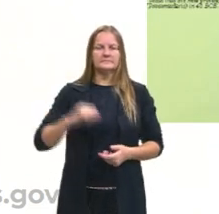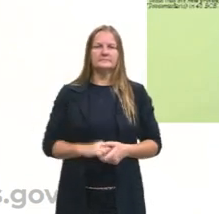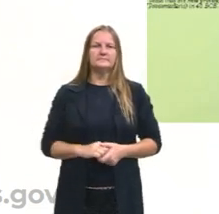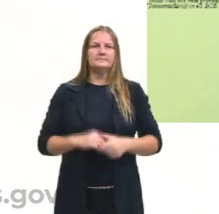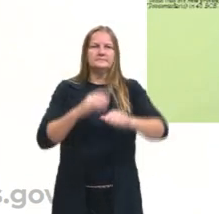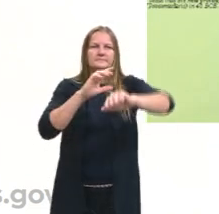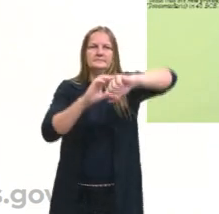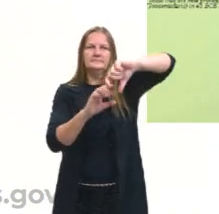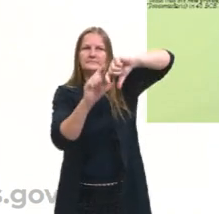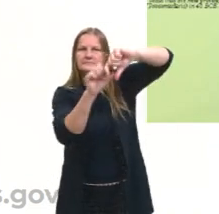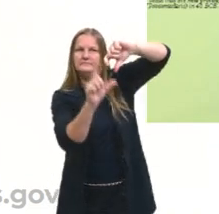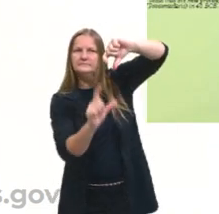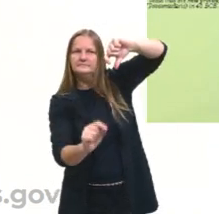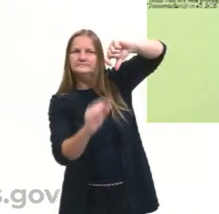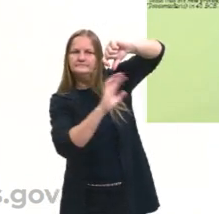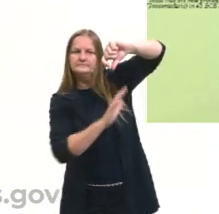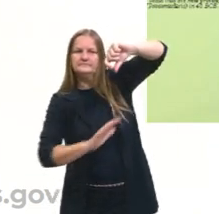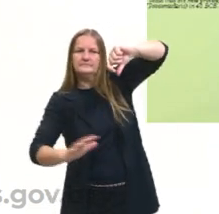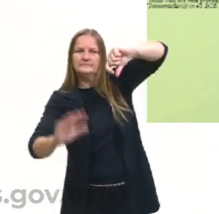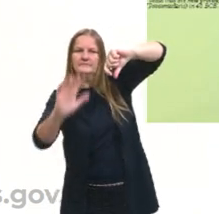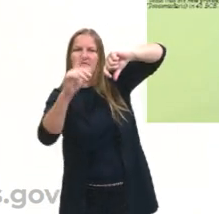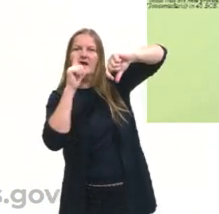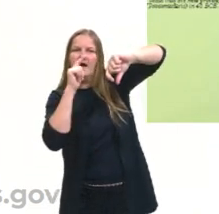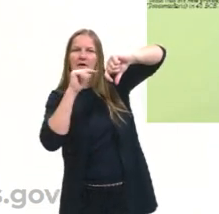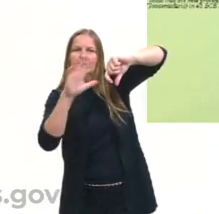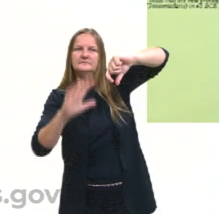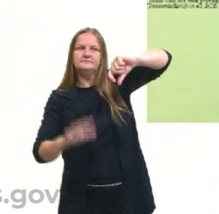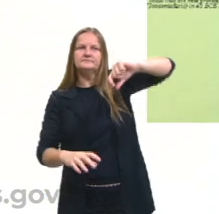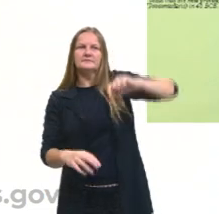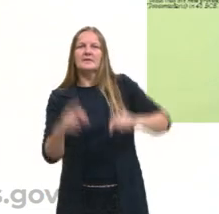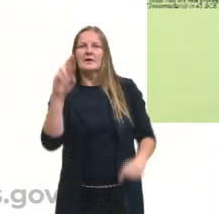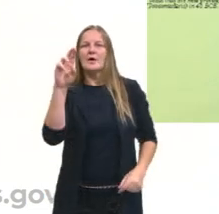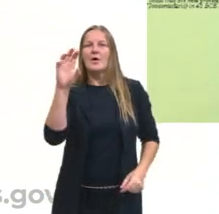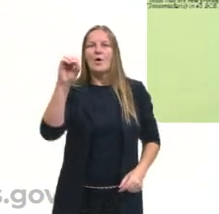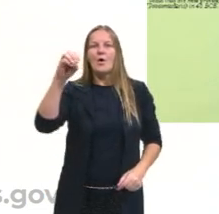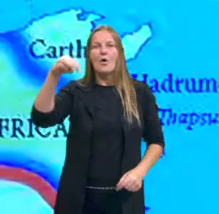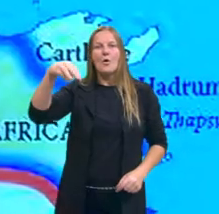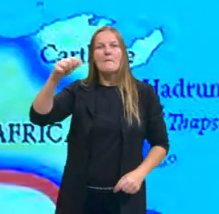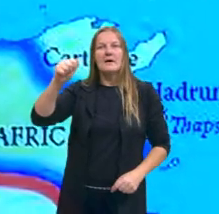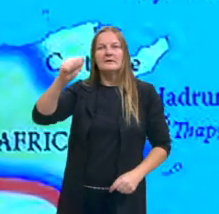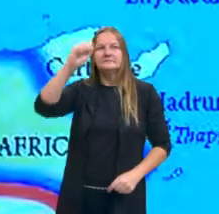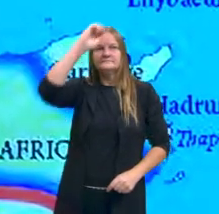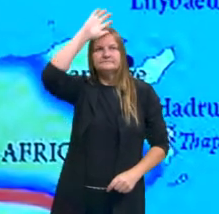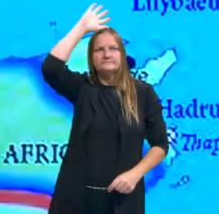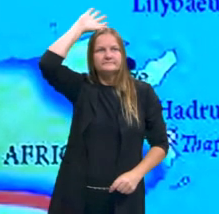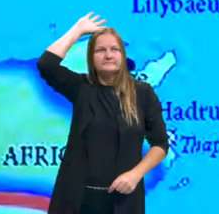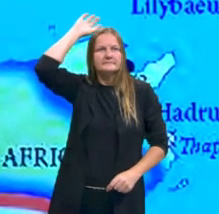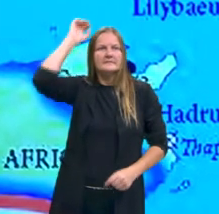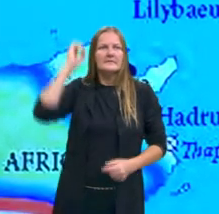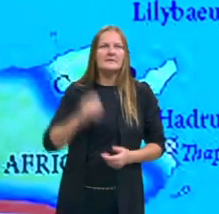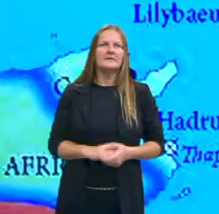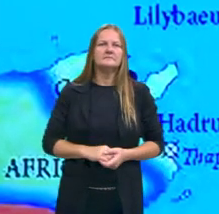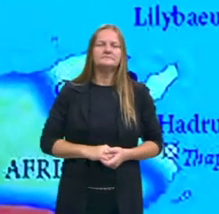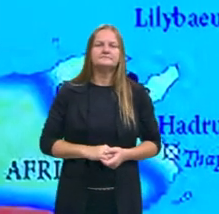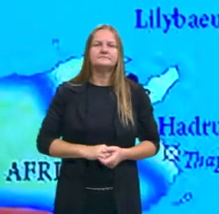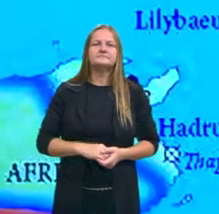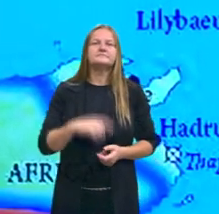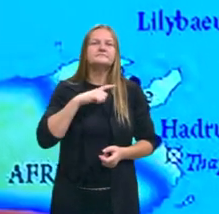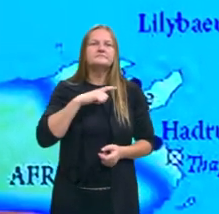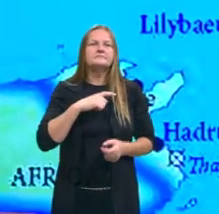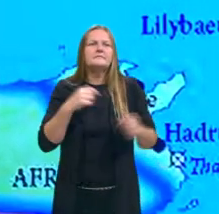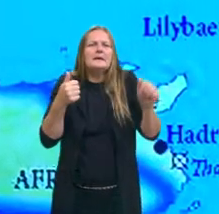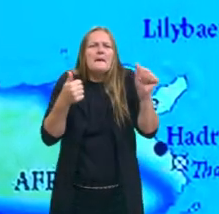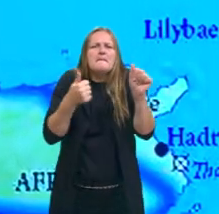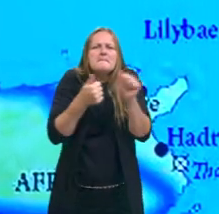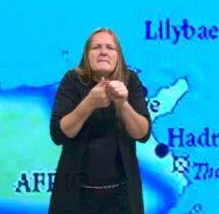ver que Roma tá bem aqui próxima do litoral e foi